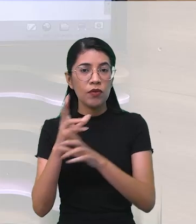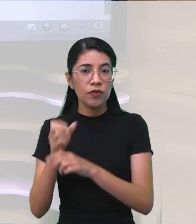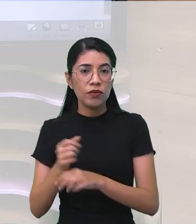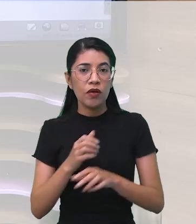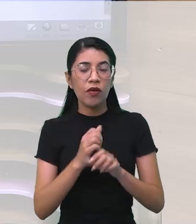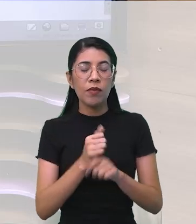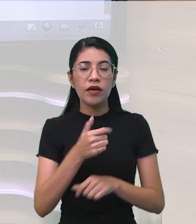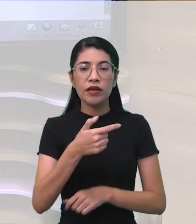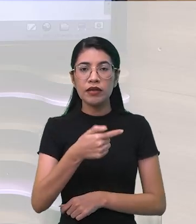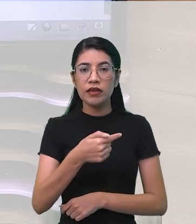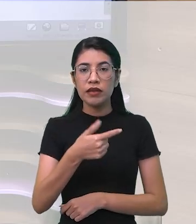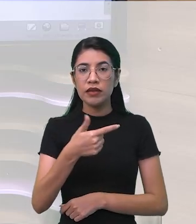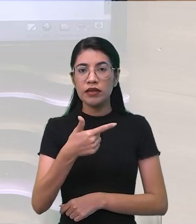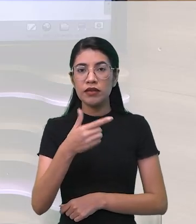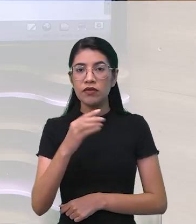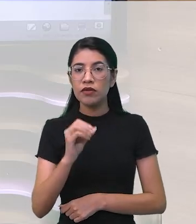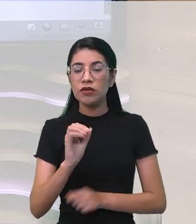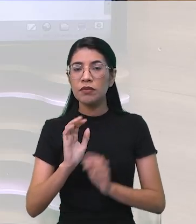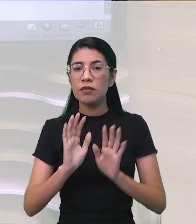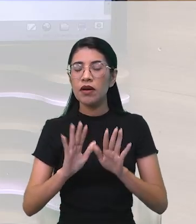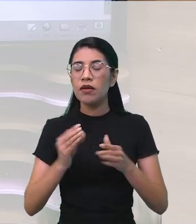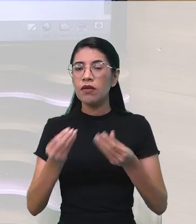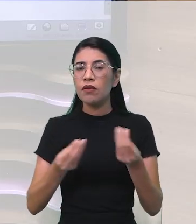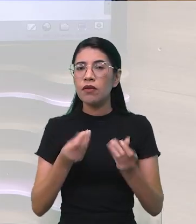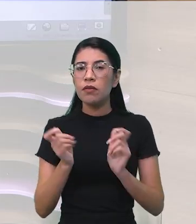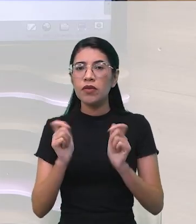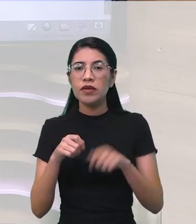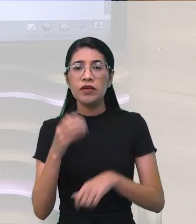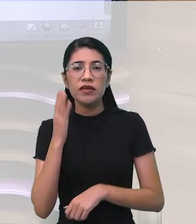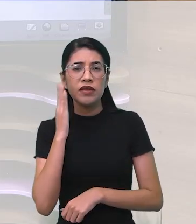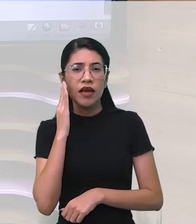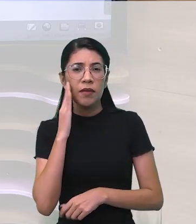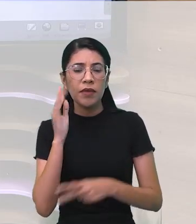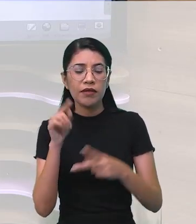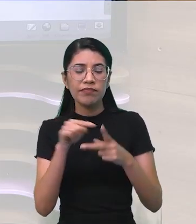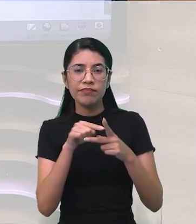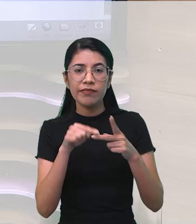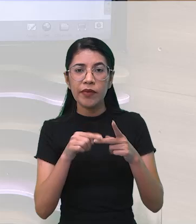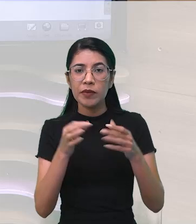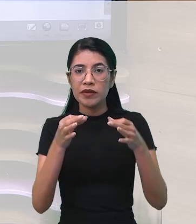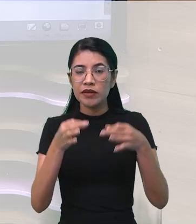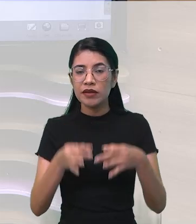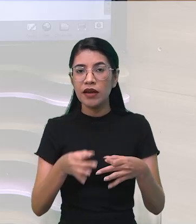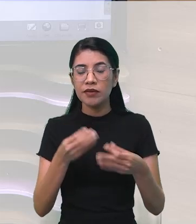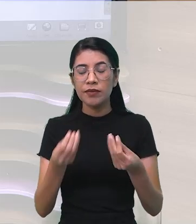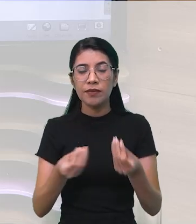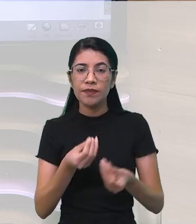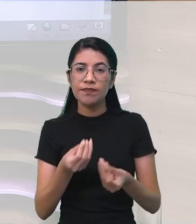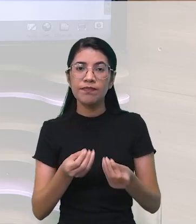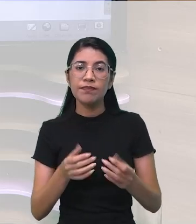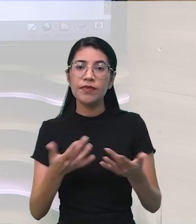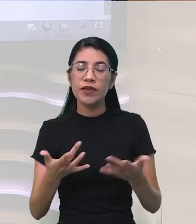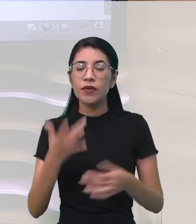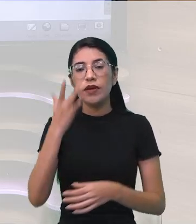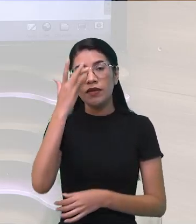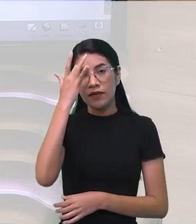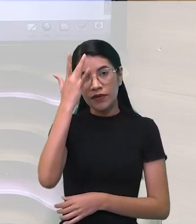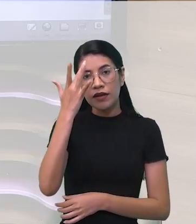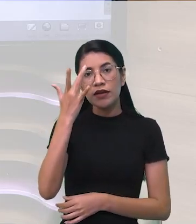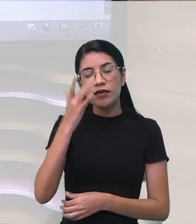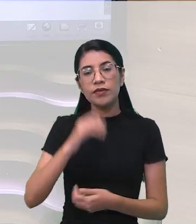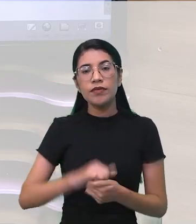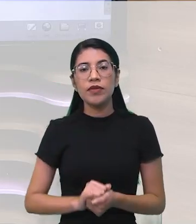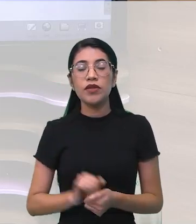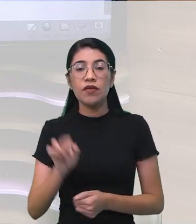vale 720, mas como é que eu vou saber quanto vale cada ângulo interno? Muito simples. A gente vai pegar